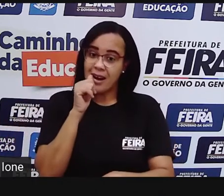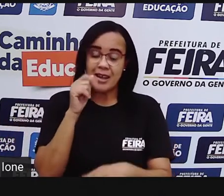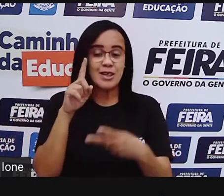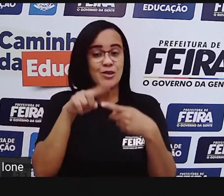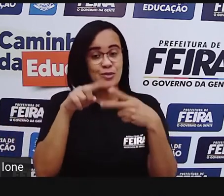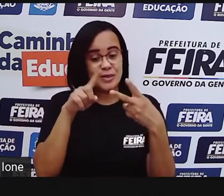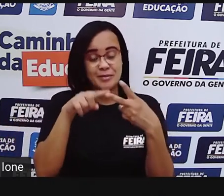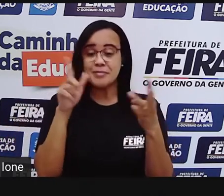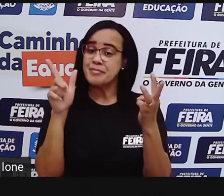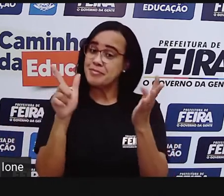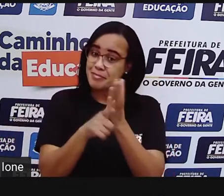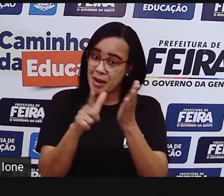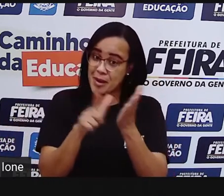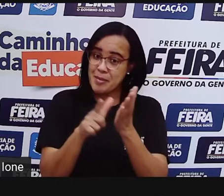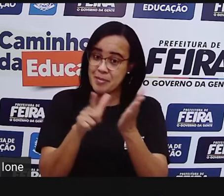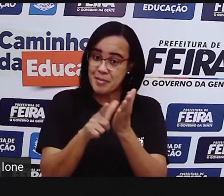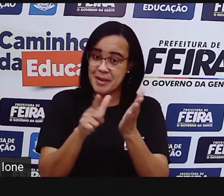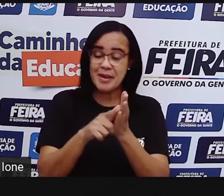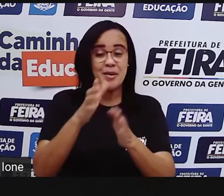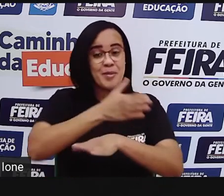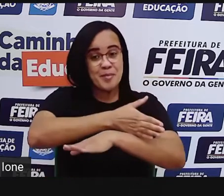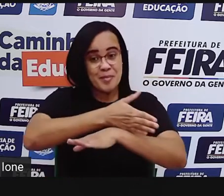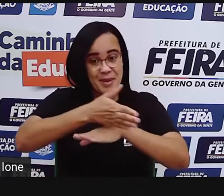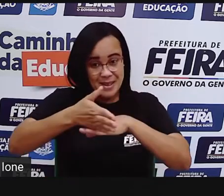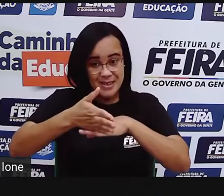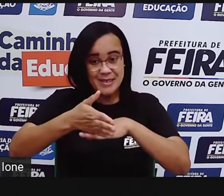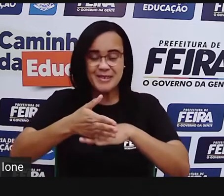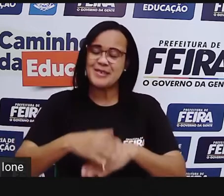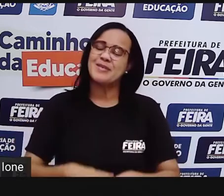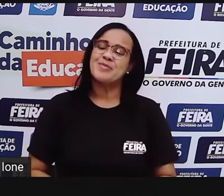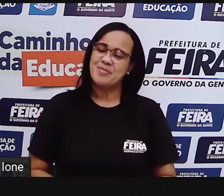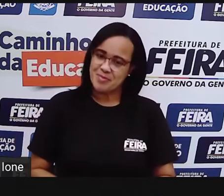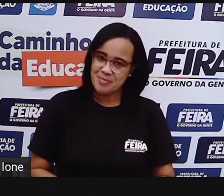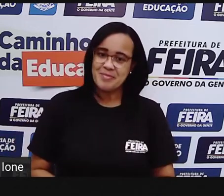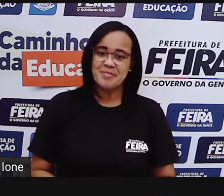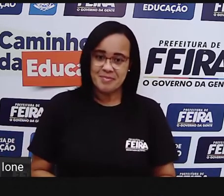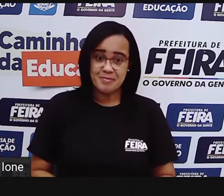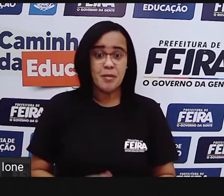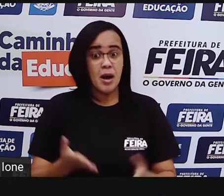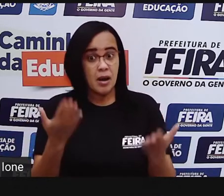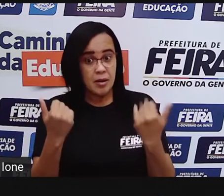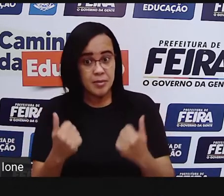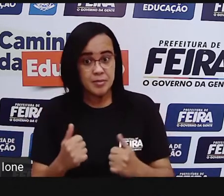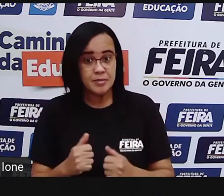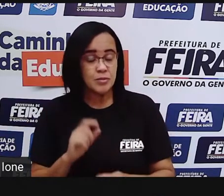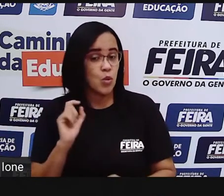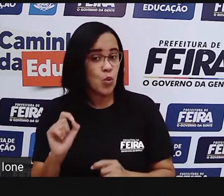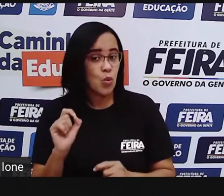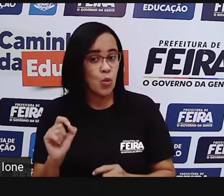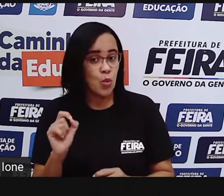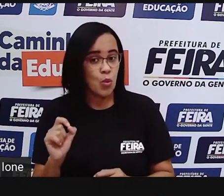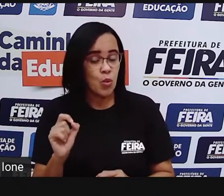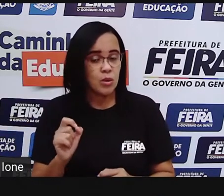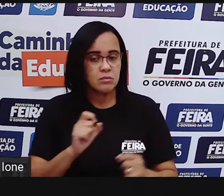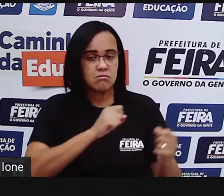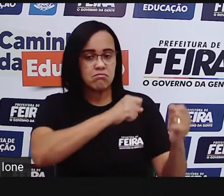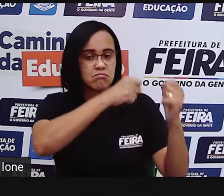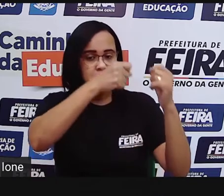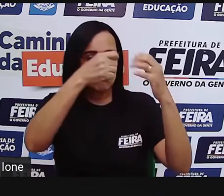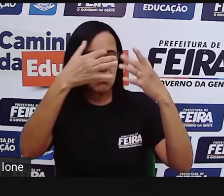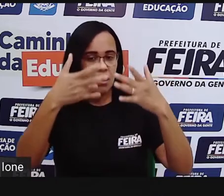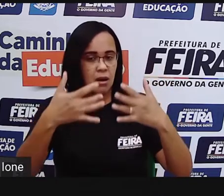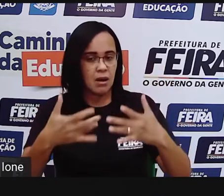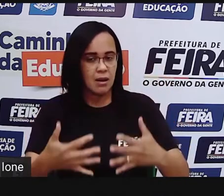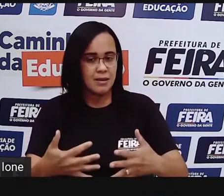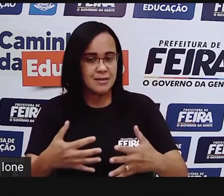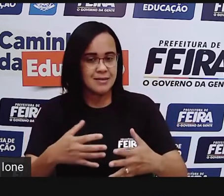de papel ofício. Isso, meninada. Agora, eu vou explicar para vocês